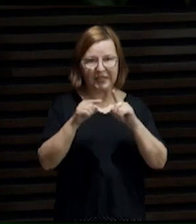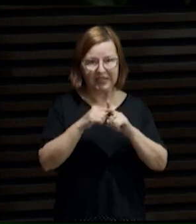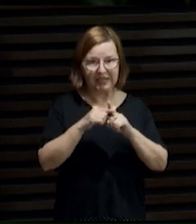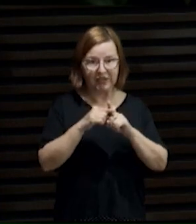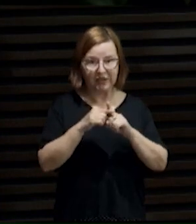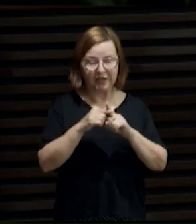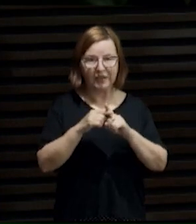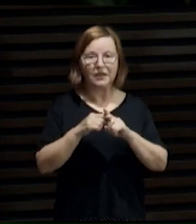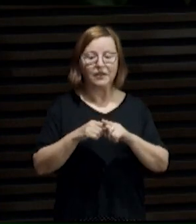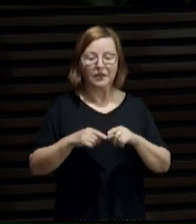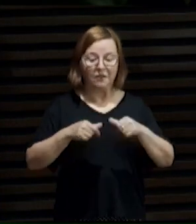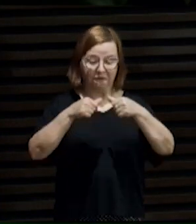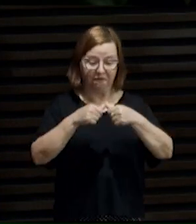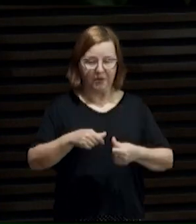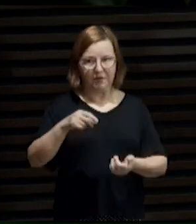bem.